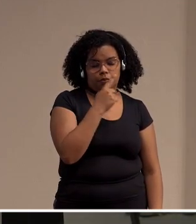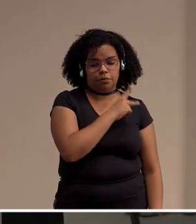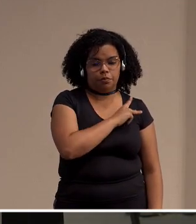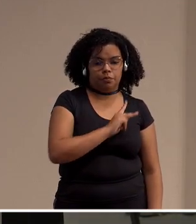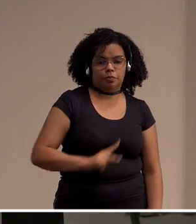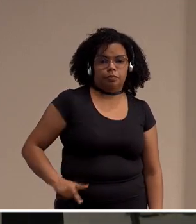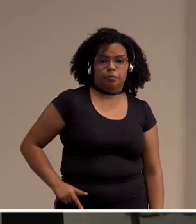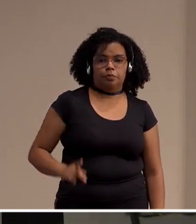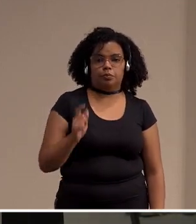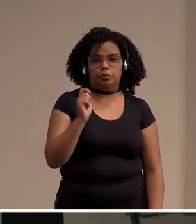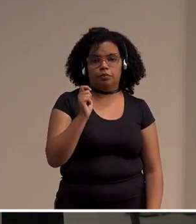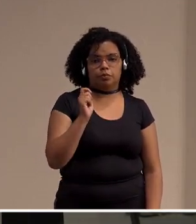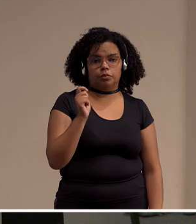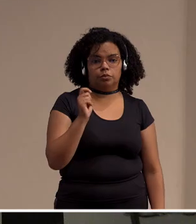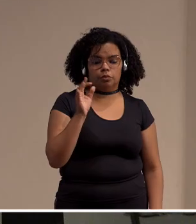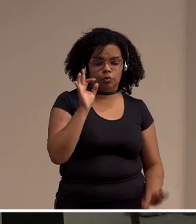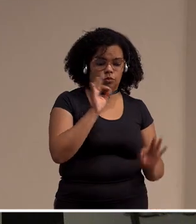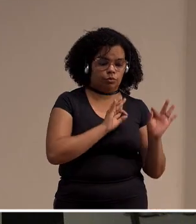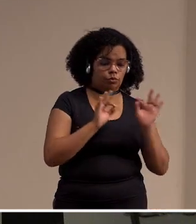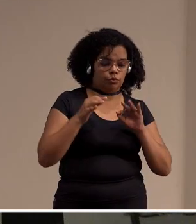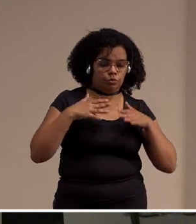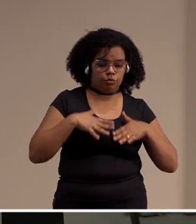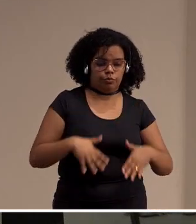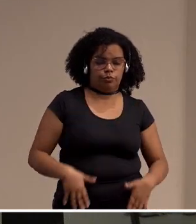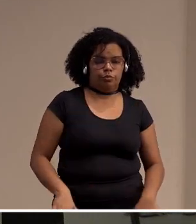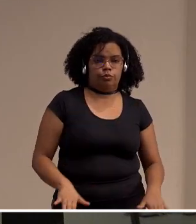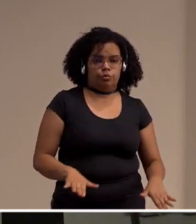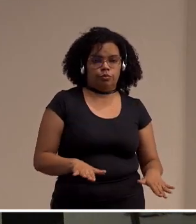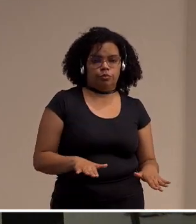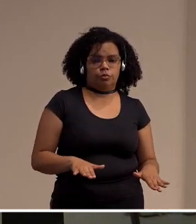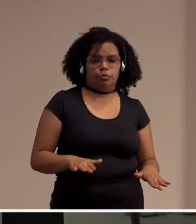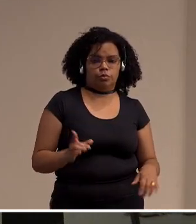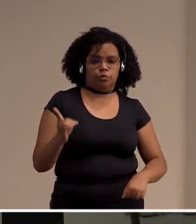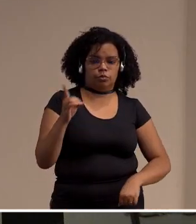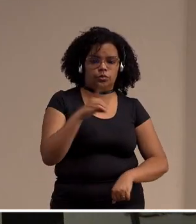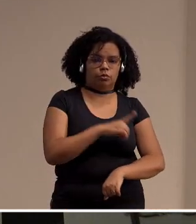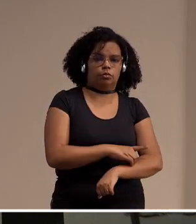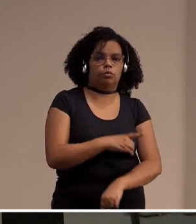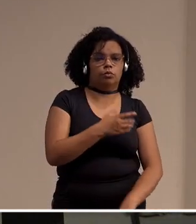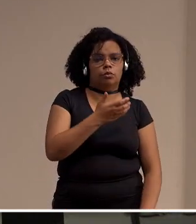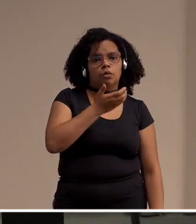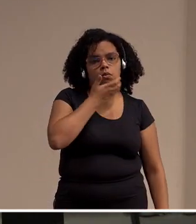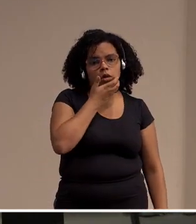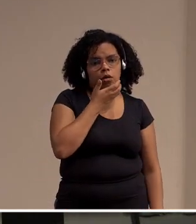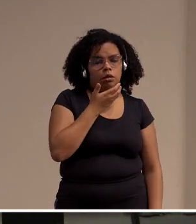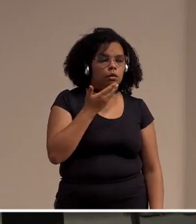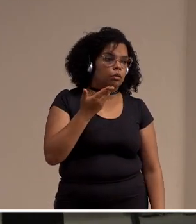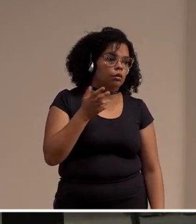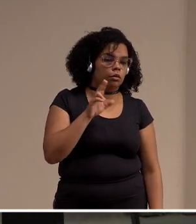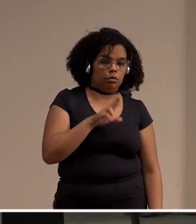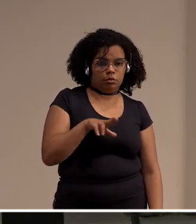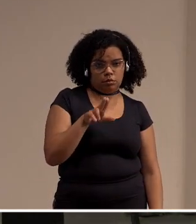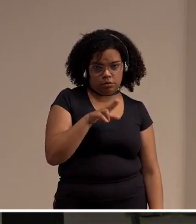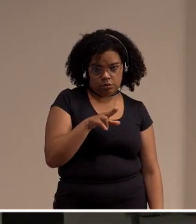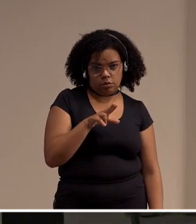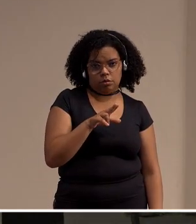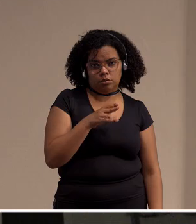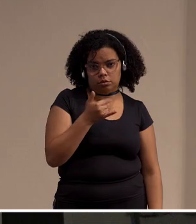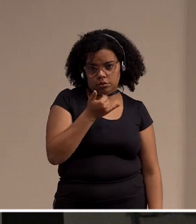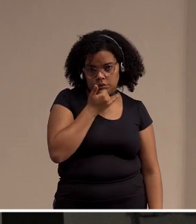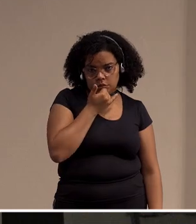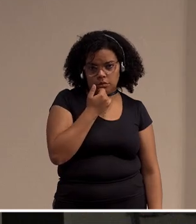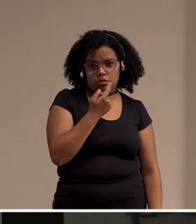argentino com uma fantasia um pouco dengue boy, Desculpa usar o nome do